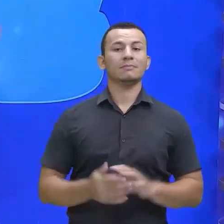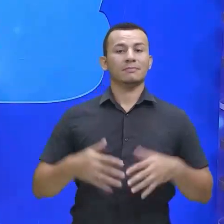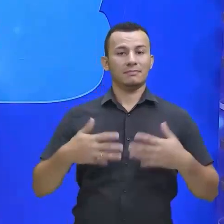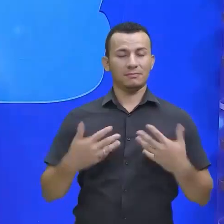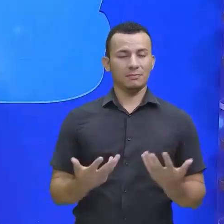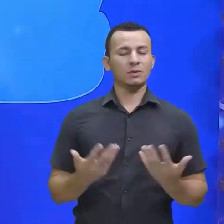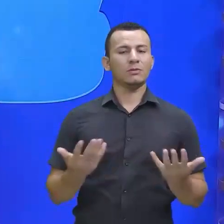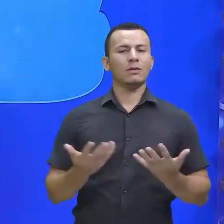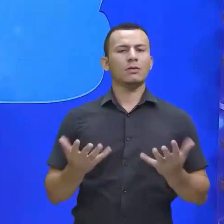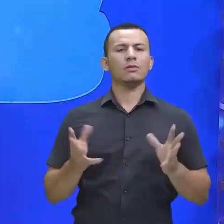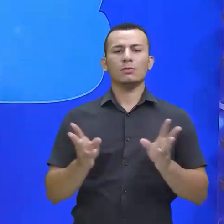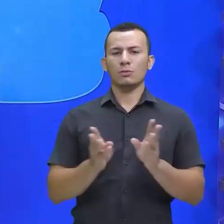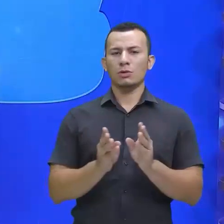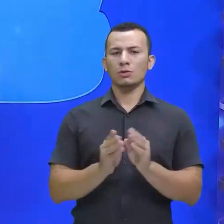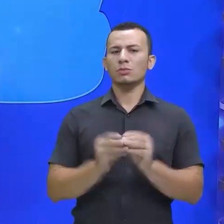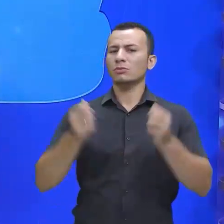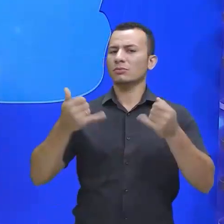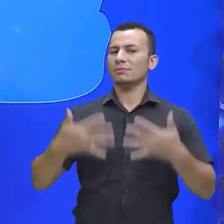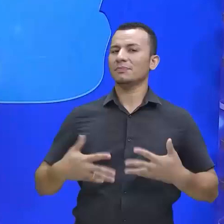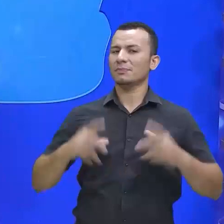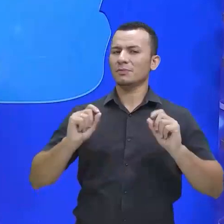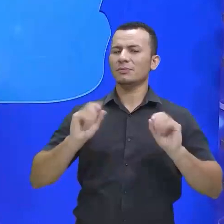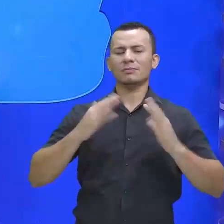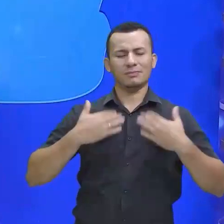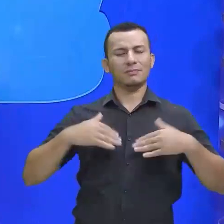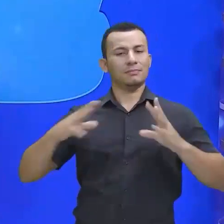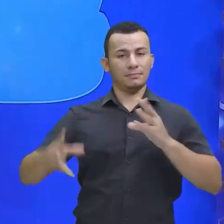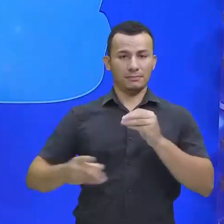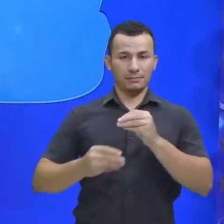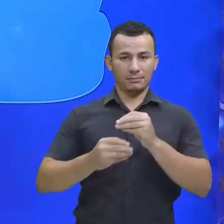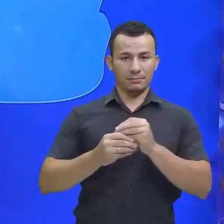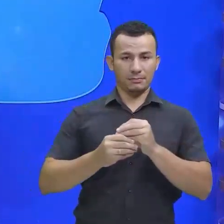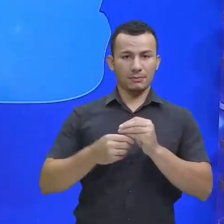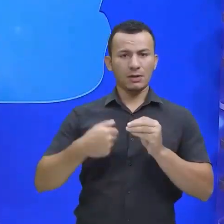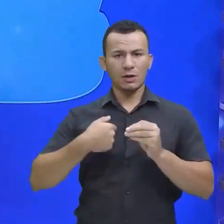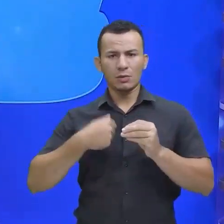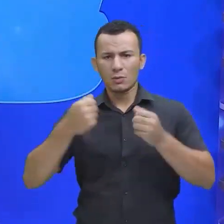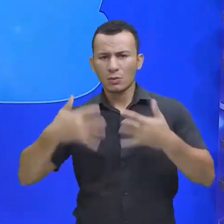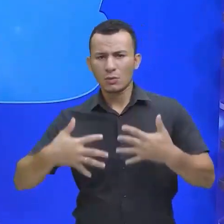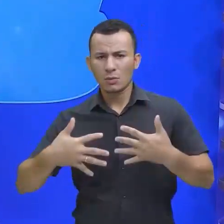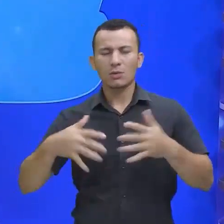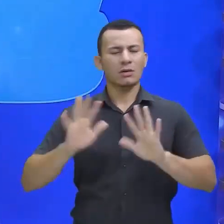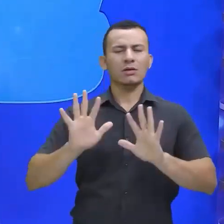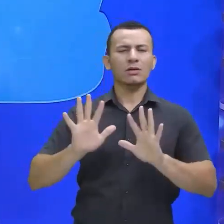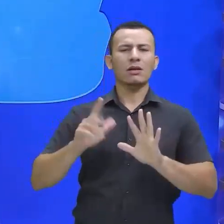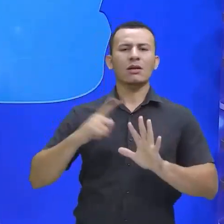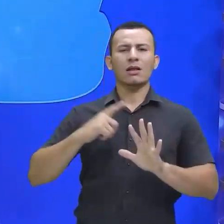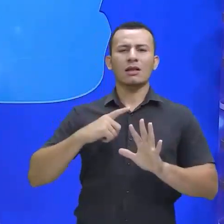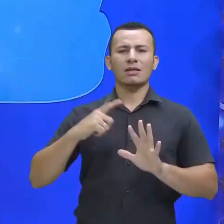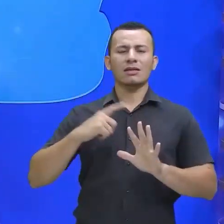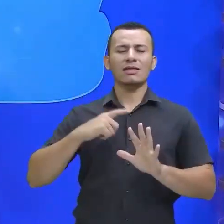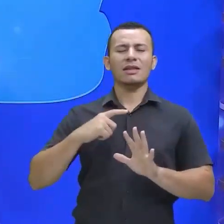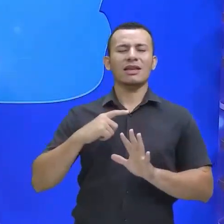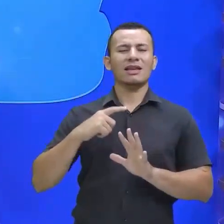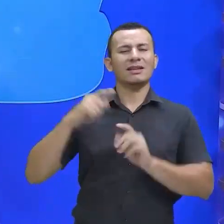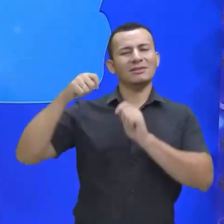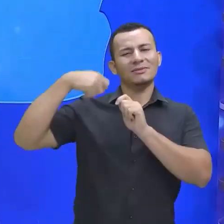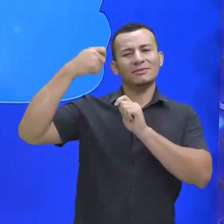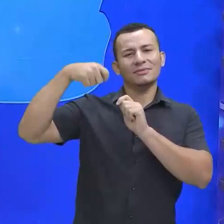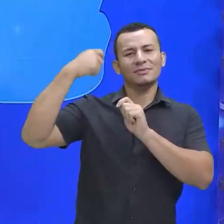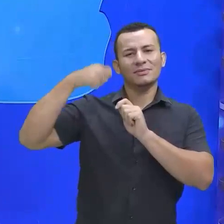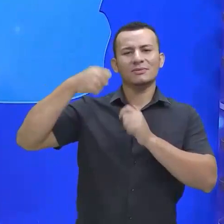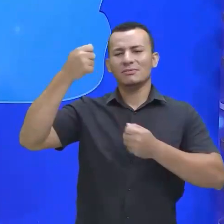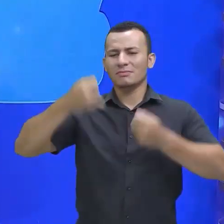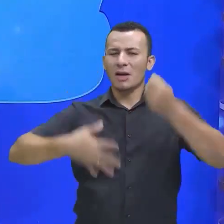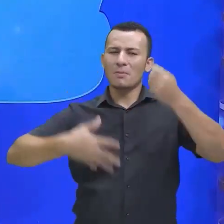Então, agora no resumo, vou te explicar mais um pouquinho. Quer dizer, eu não. Vou chamar a Vilminha para te explicar mais